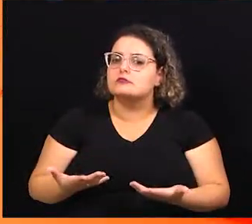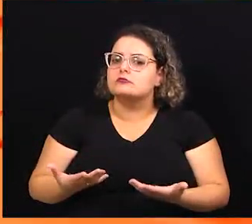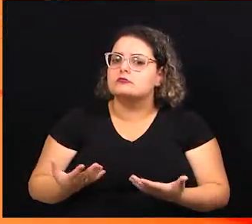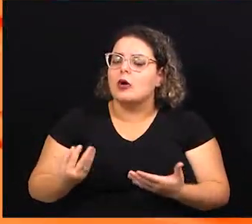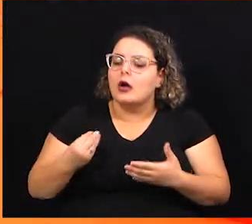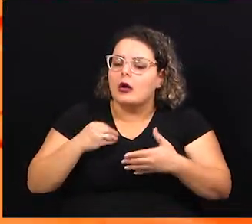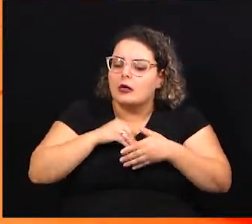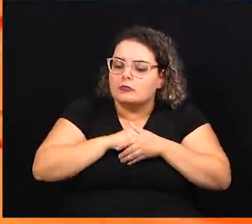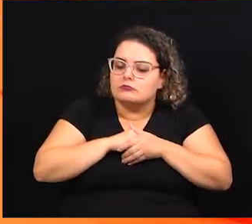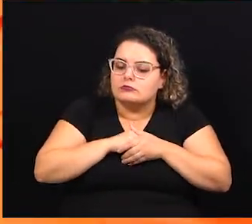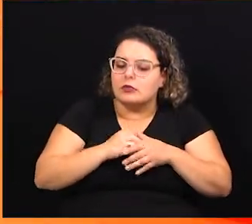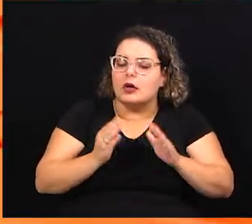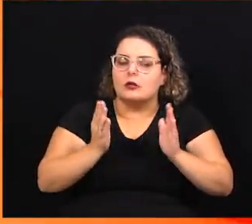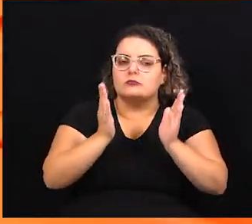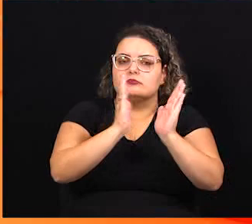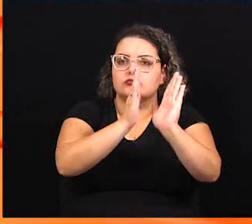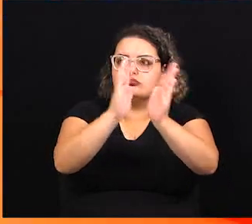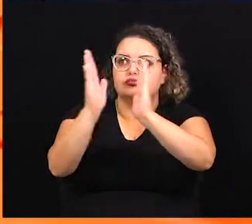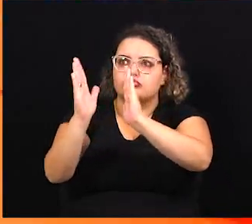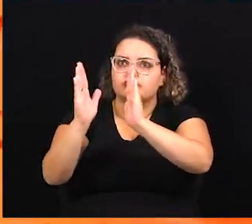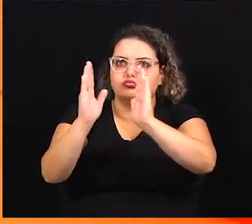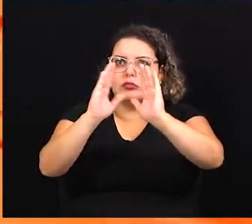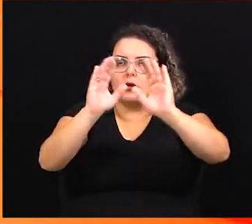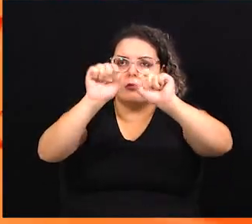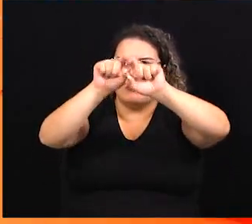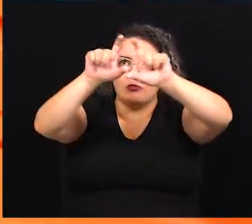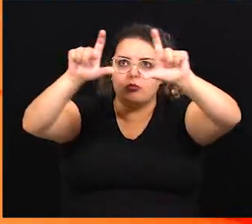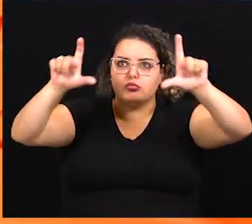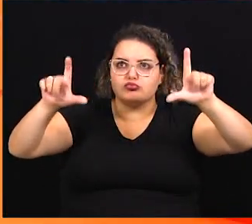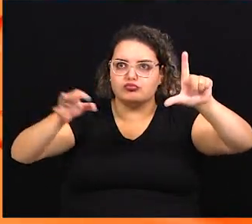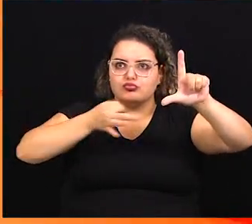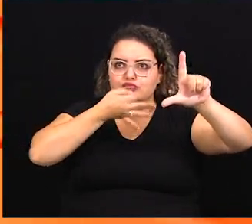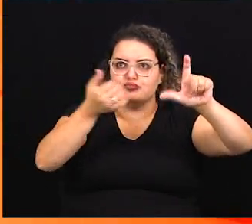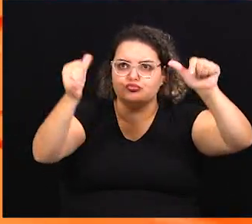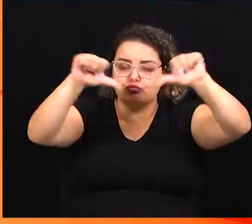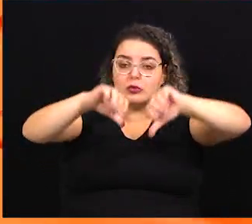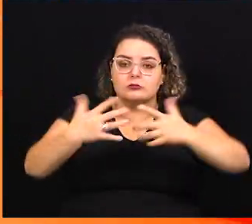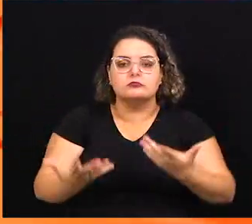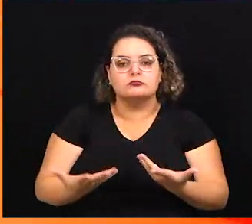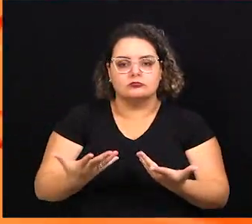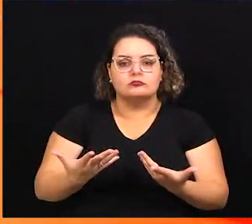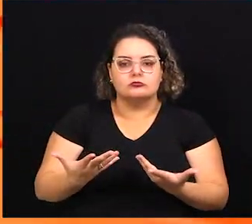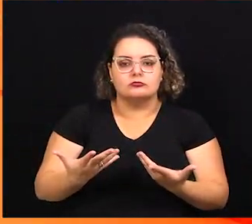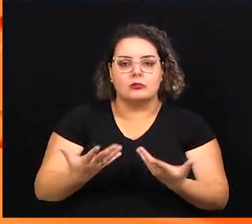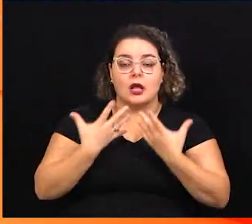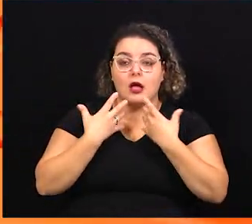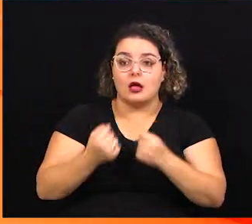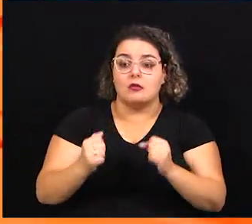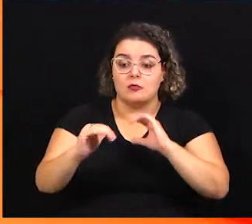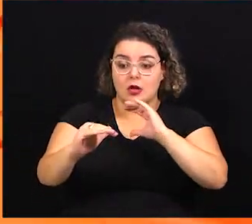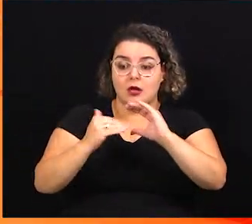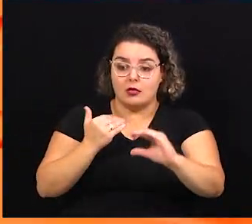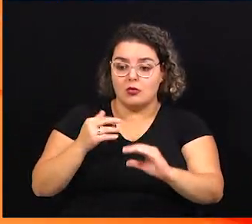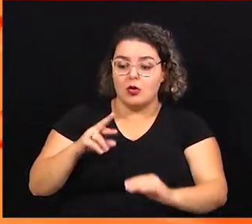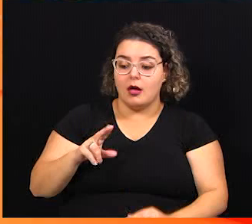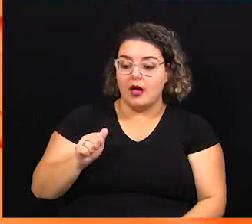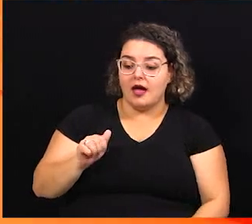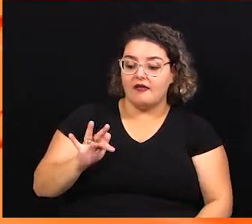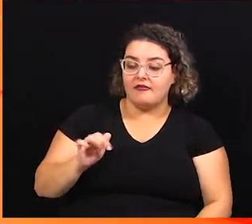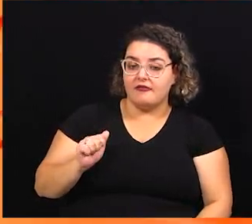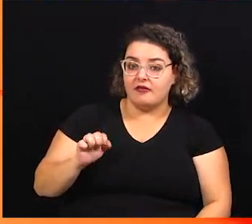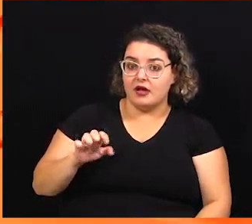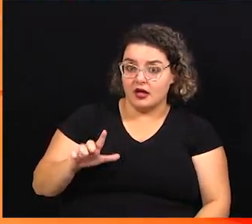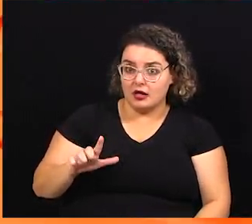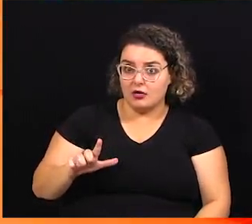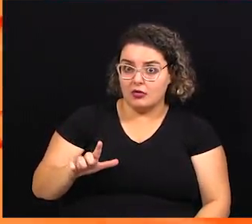guarda essa crítica numa prateleira, assim, pendurada na prateleira. E, de repente, ela recebe a mensagem do Rafael Perso,